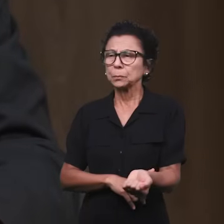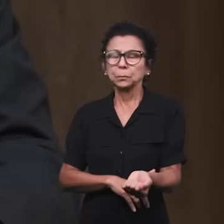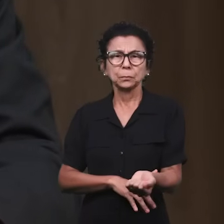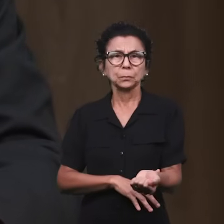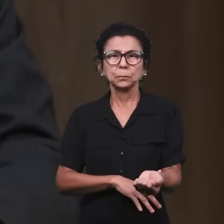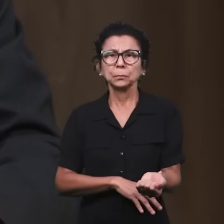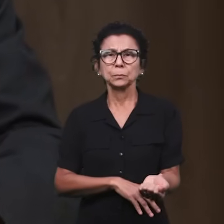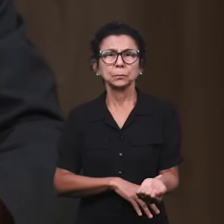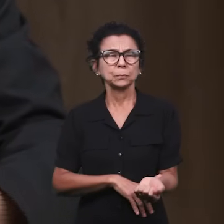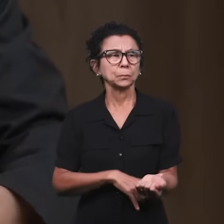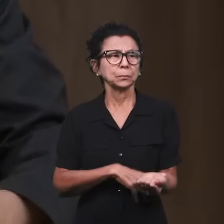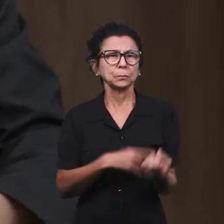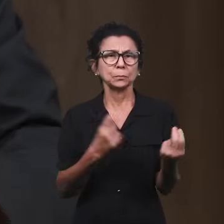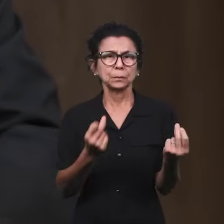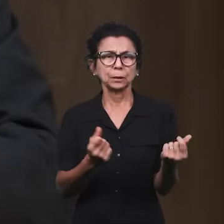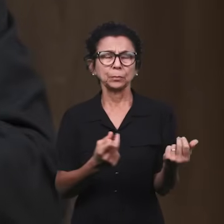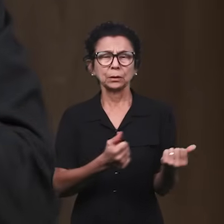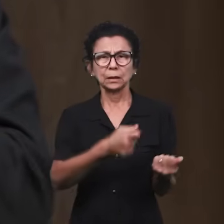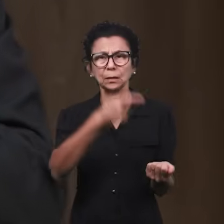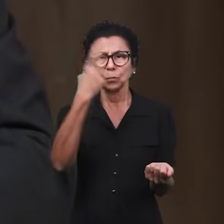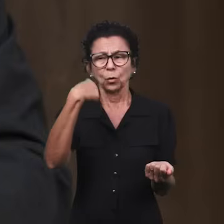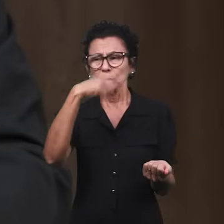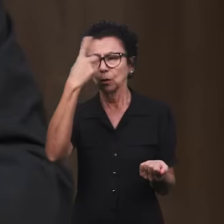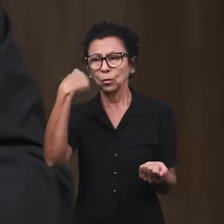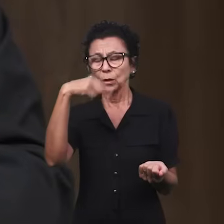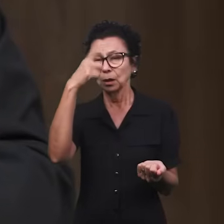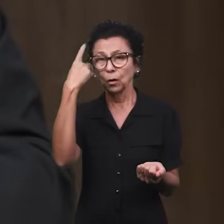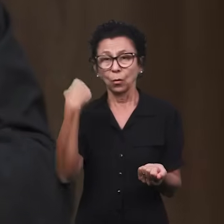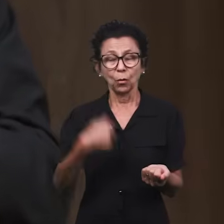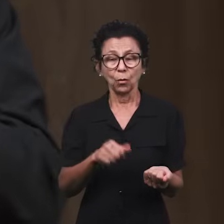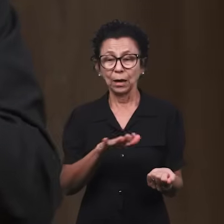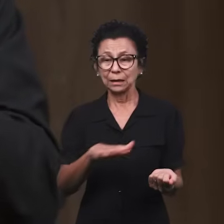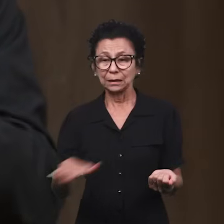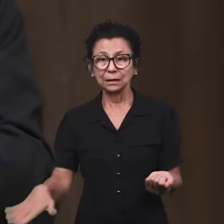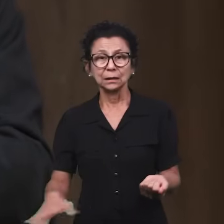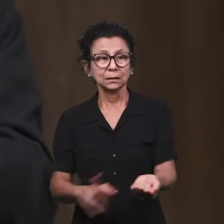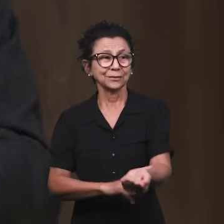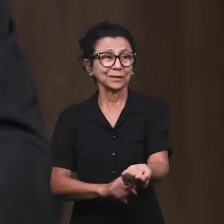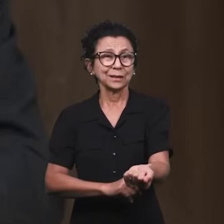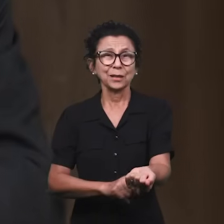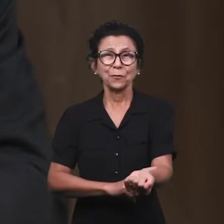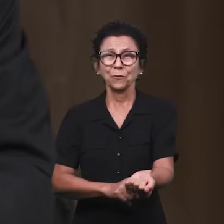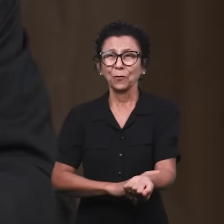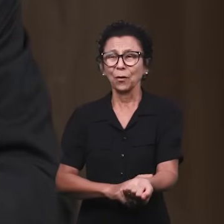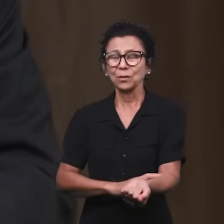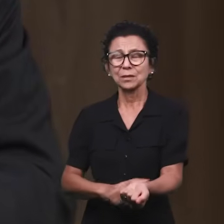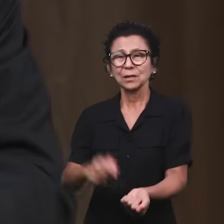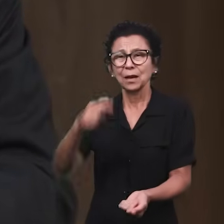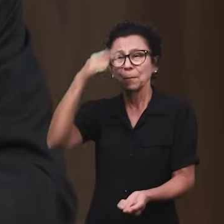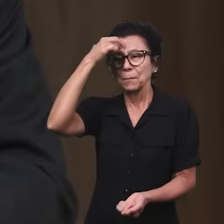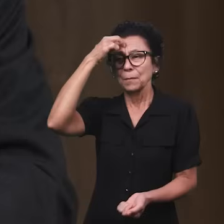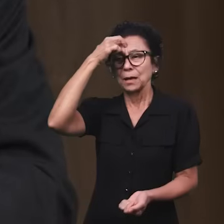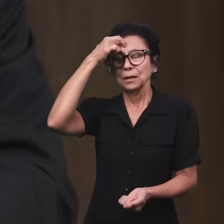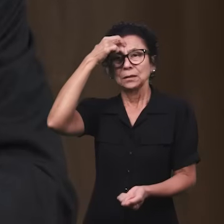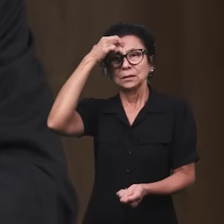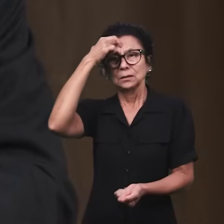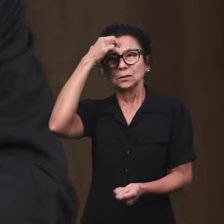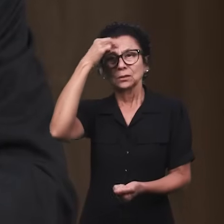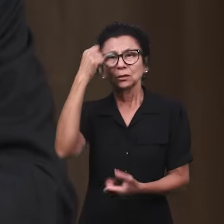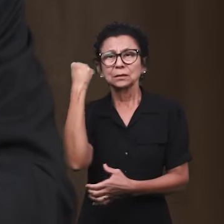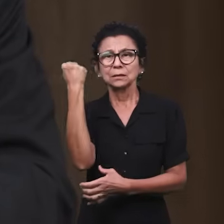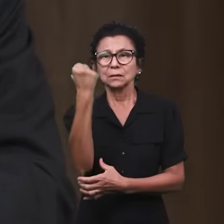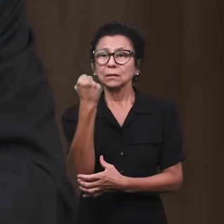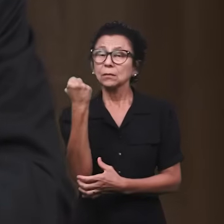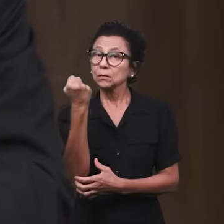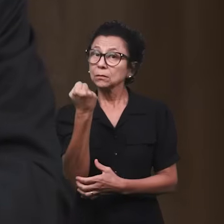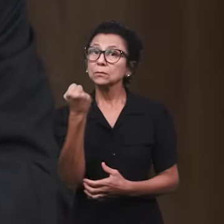e isso vai deixando a criança num estado de estresse mental imenso. Olha que coisa